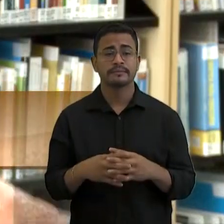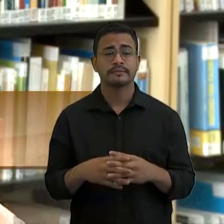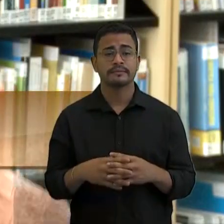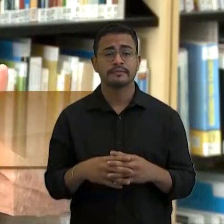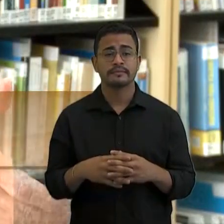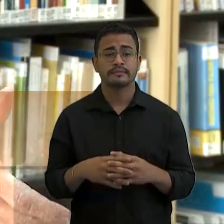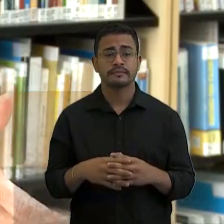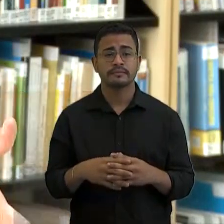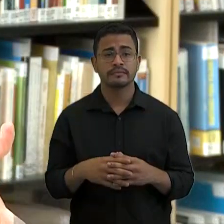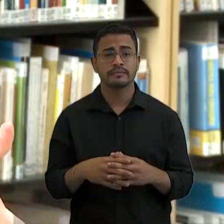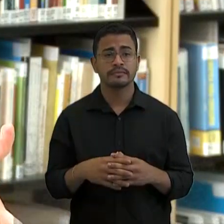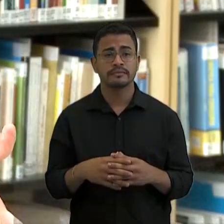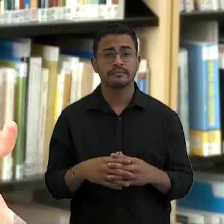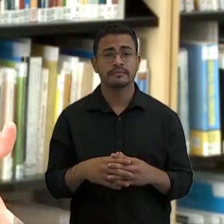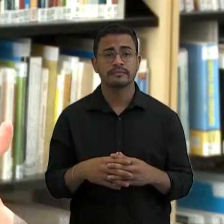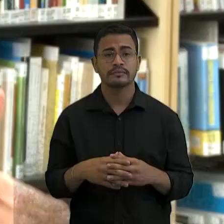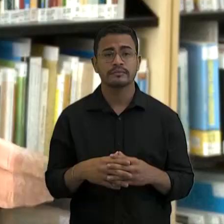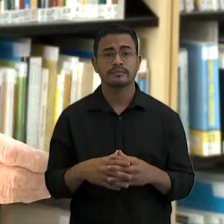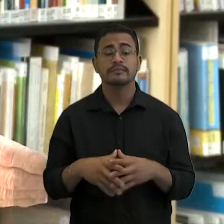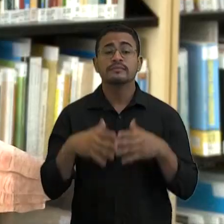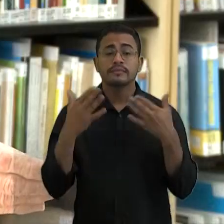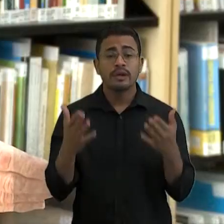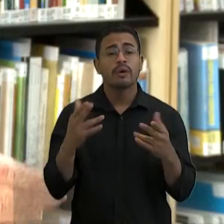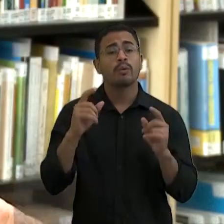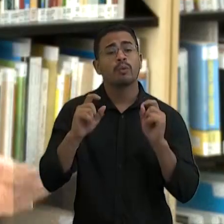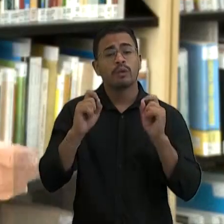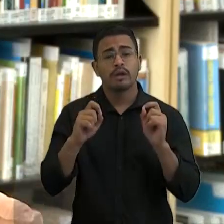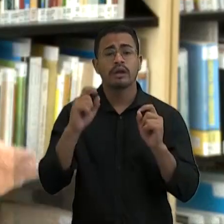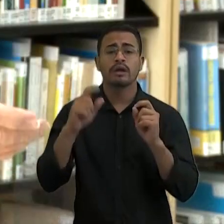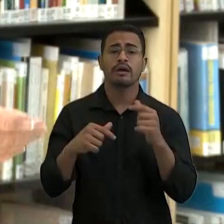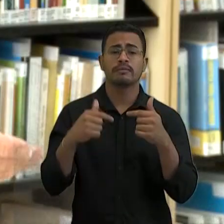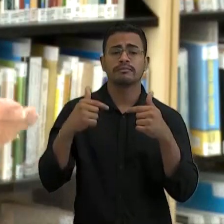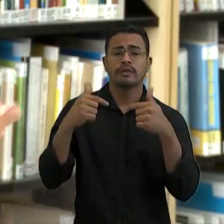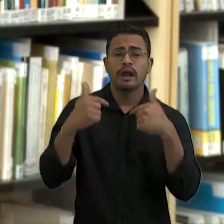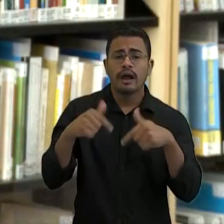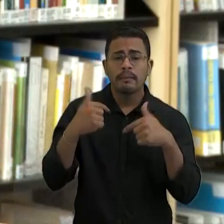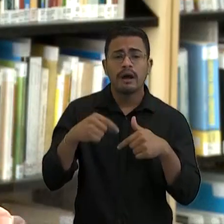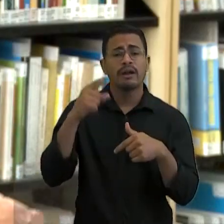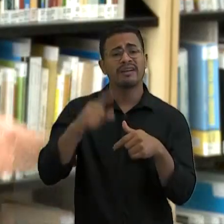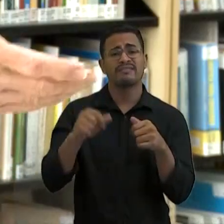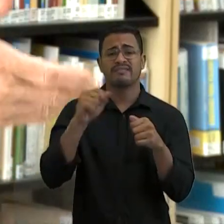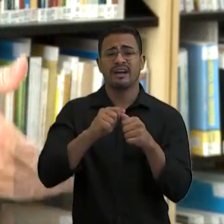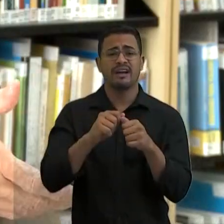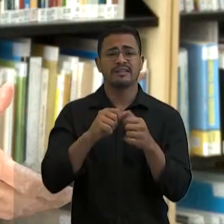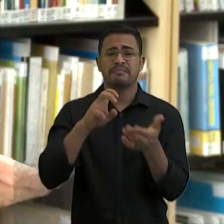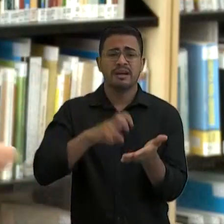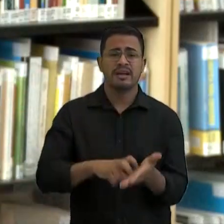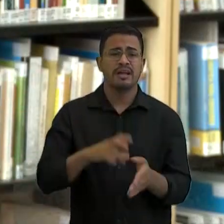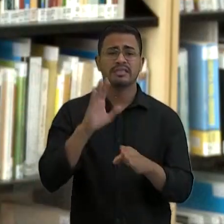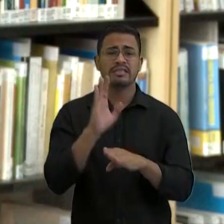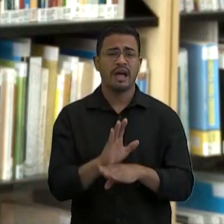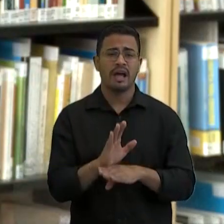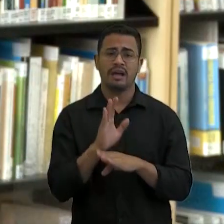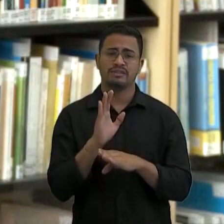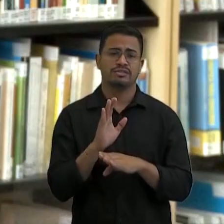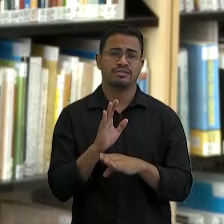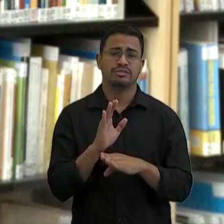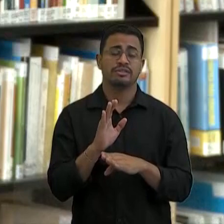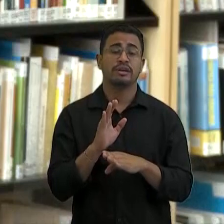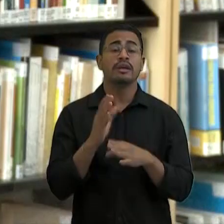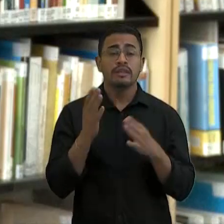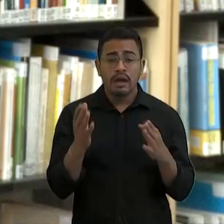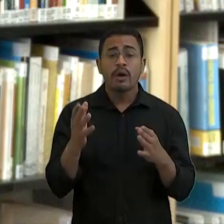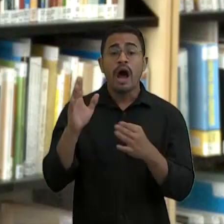Que são os trabalhos feitos mais durante o dia. E os trabalhos